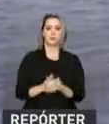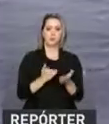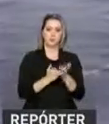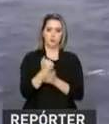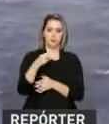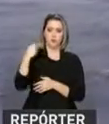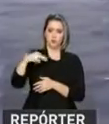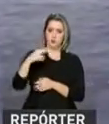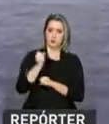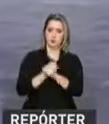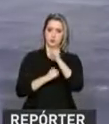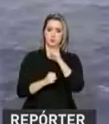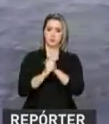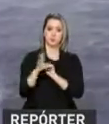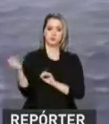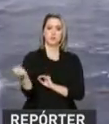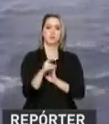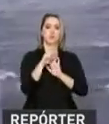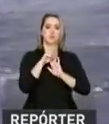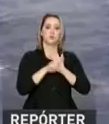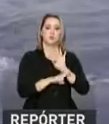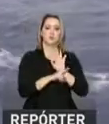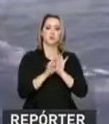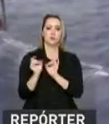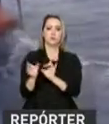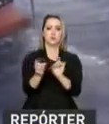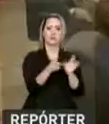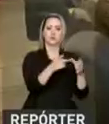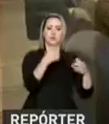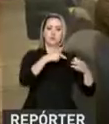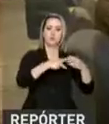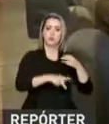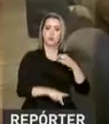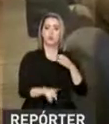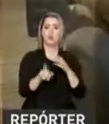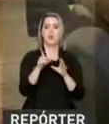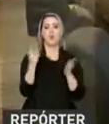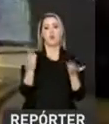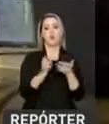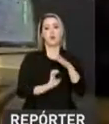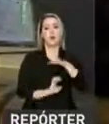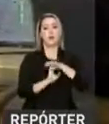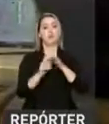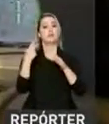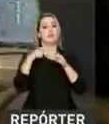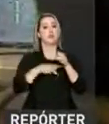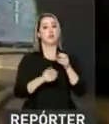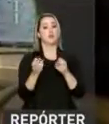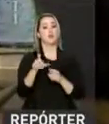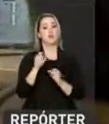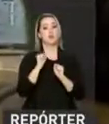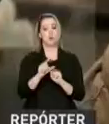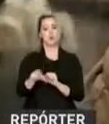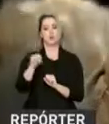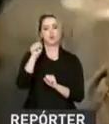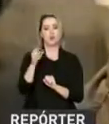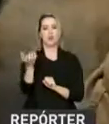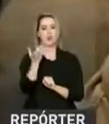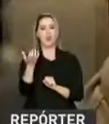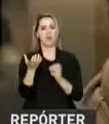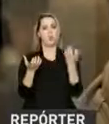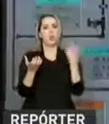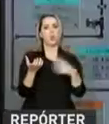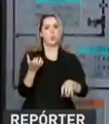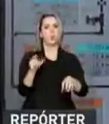ano passado, com as novas regras de exploração do petróleo, a Petrobras pode escolher se quer ou não operar